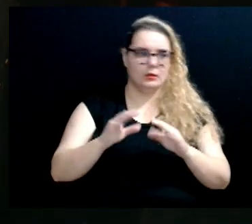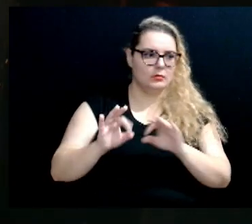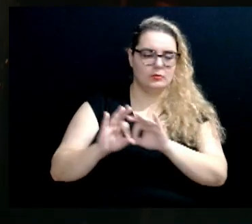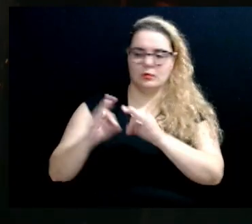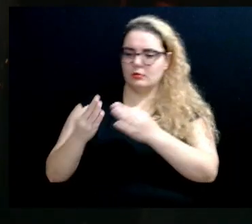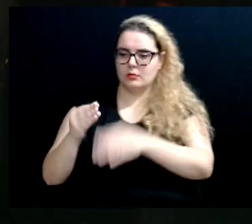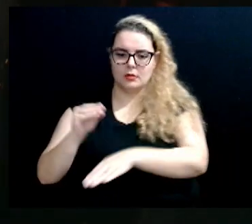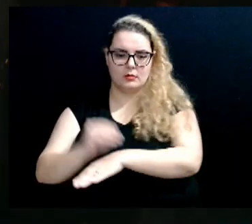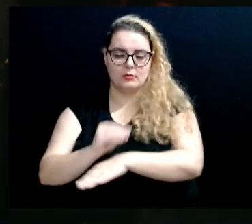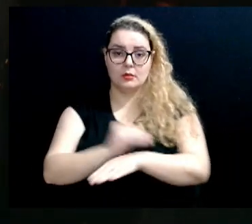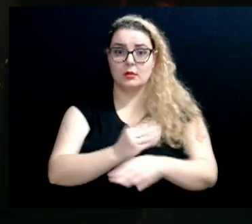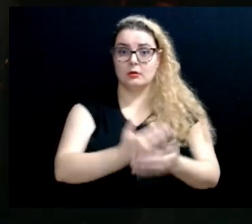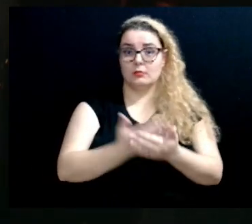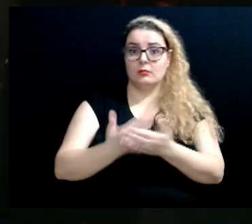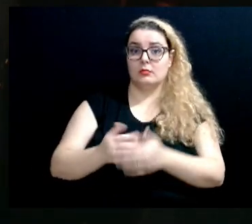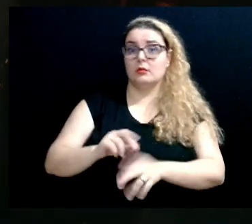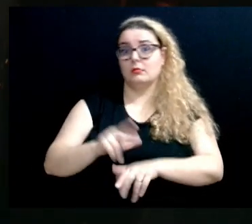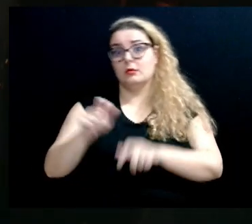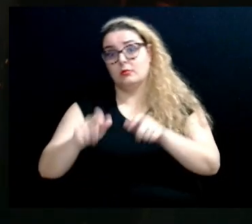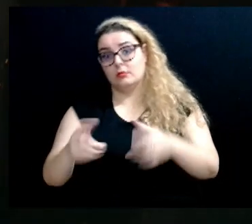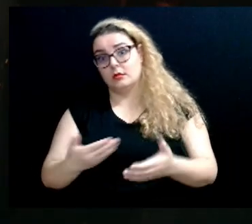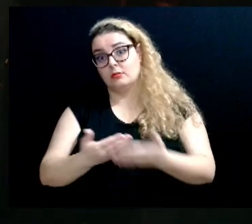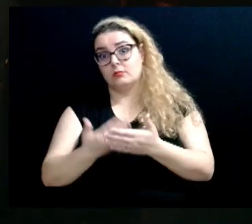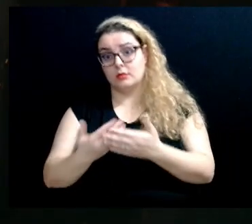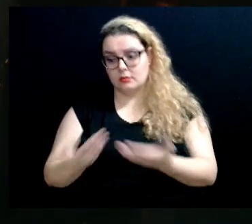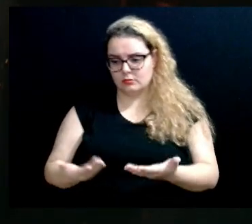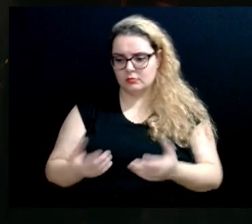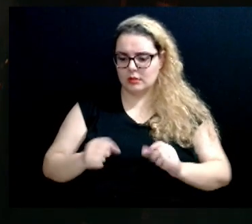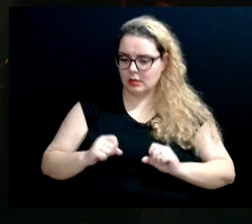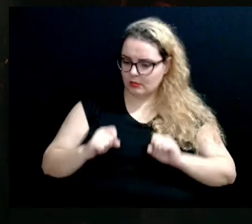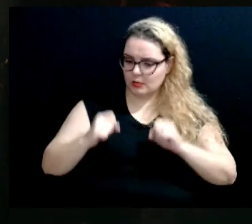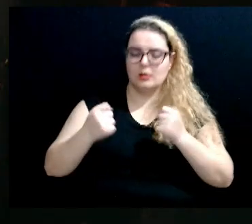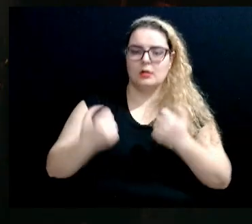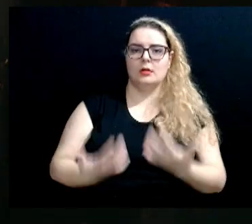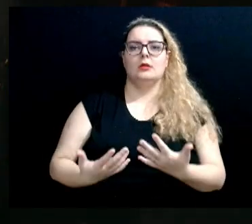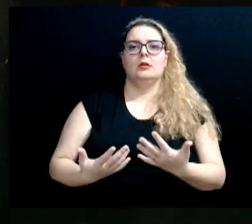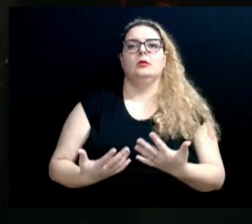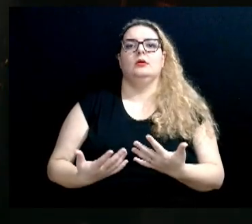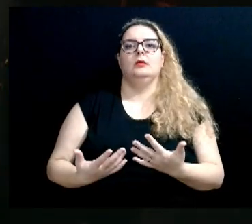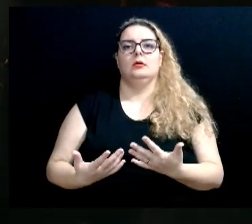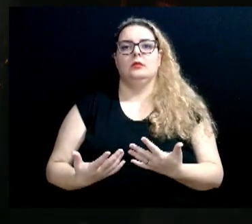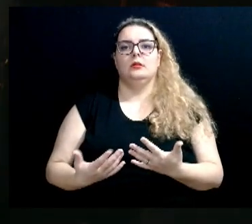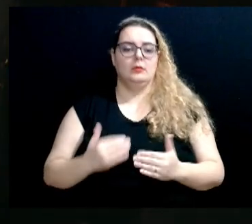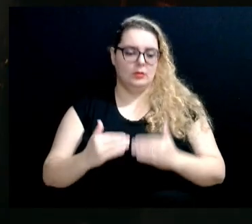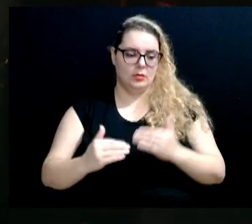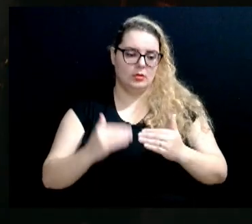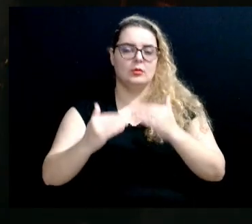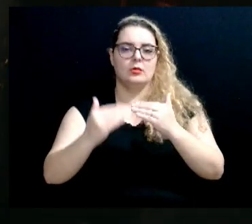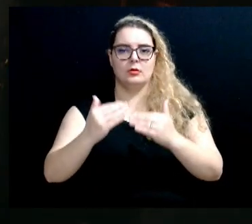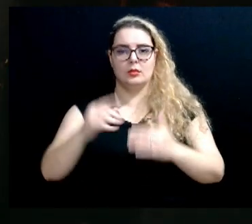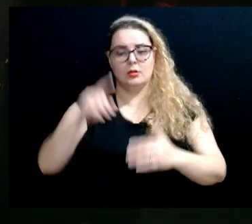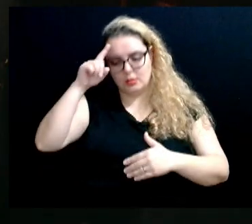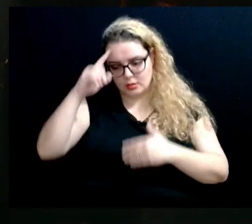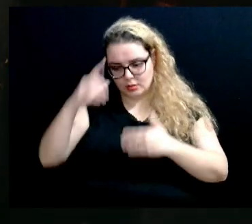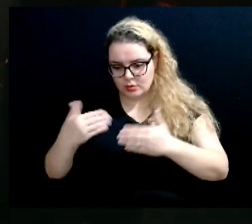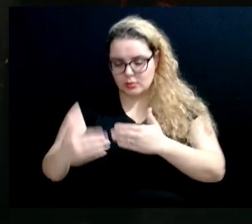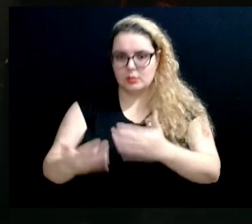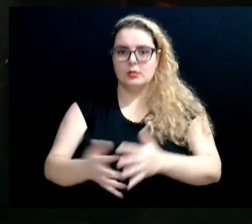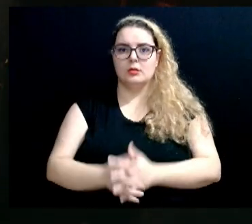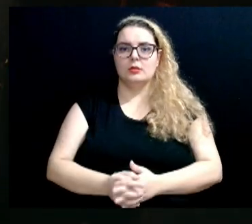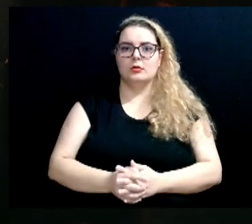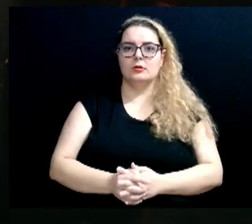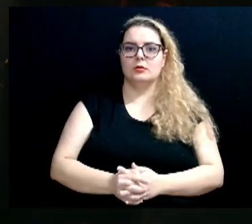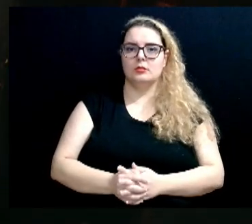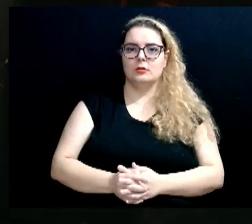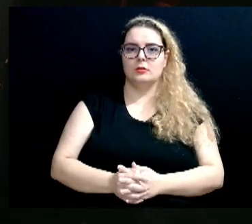porque muita gente também estuda, então você se dedica ao seu desenvolvimento do dia a dia, né? A sua rotina.